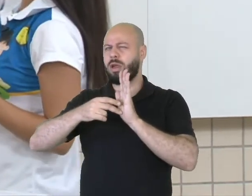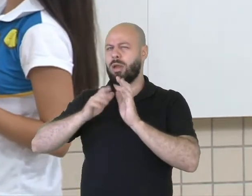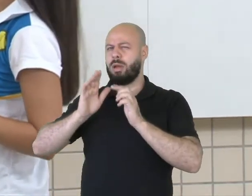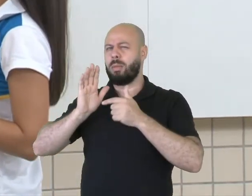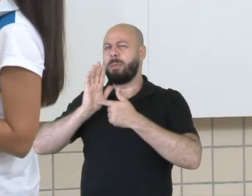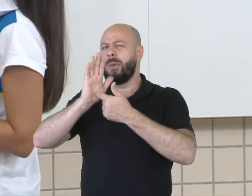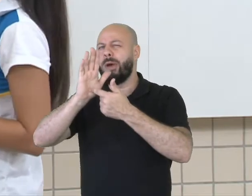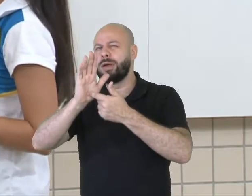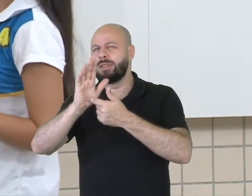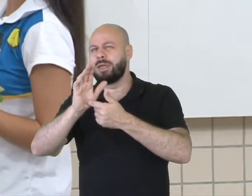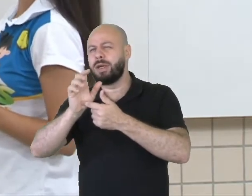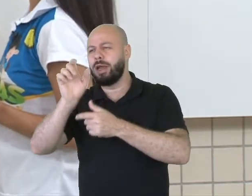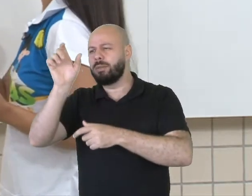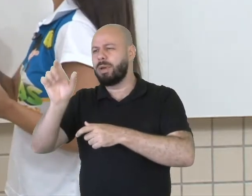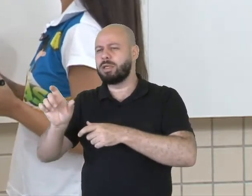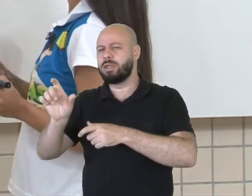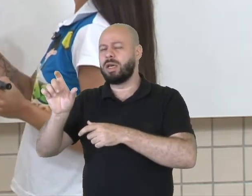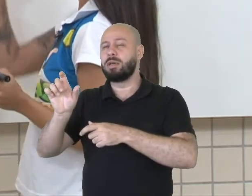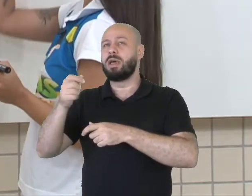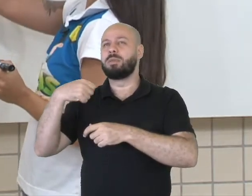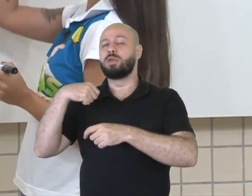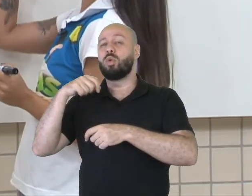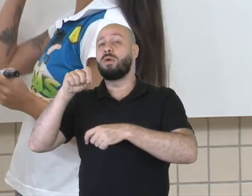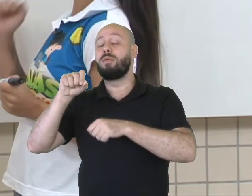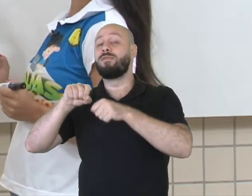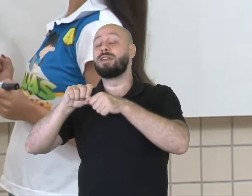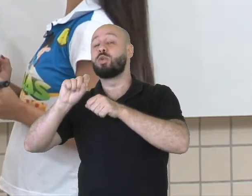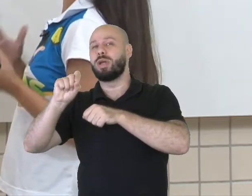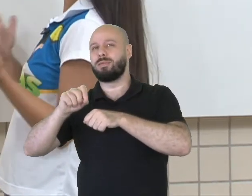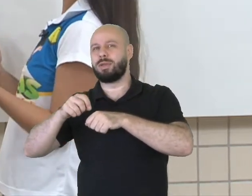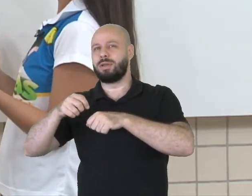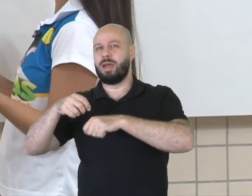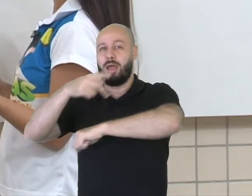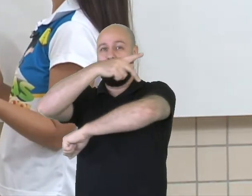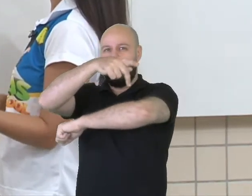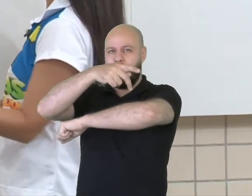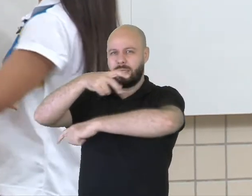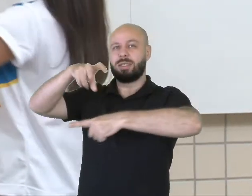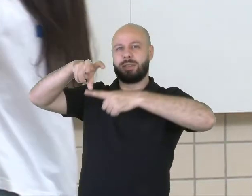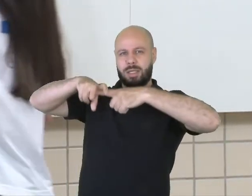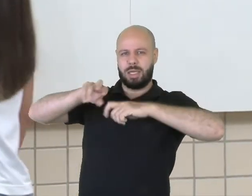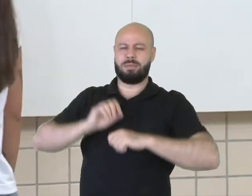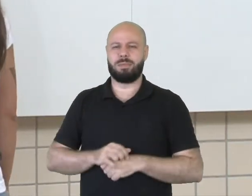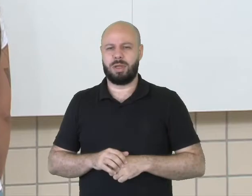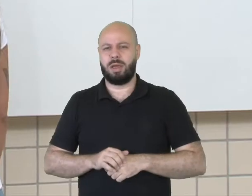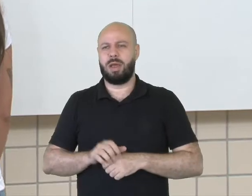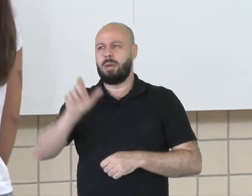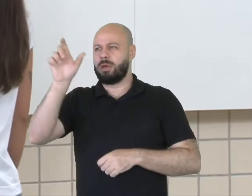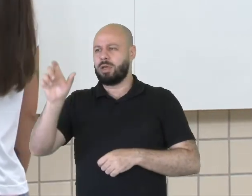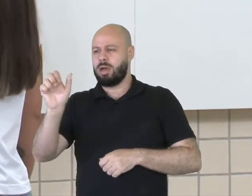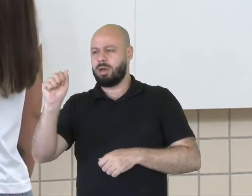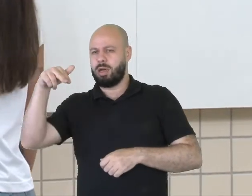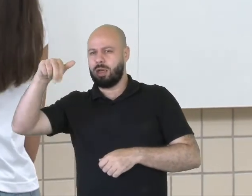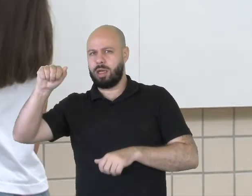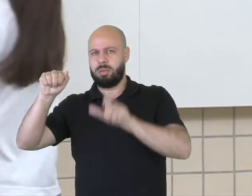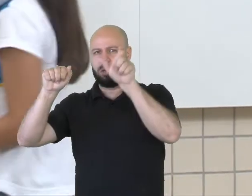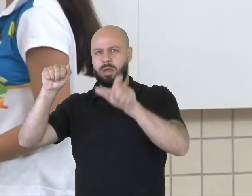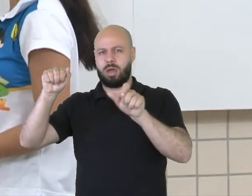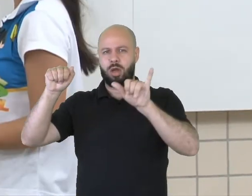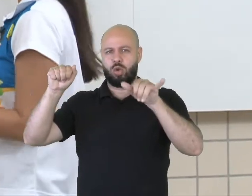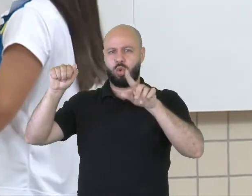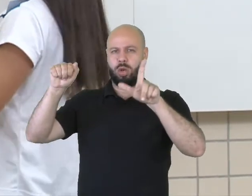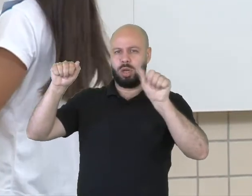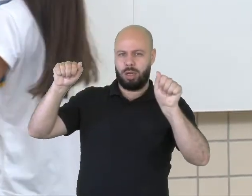as personagens estão sentadas em uma praça. Quem são as personagens? Ana e